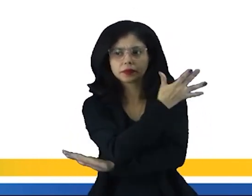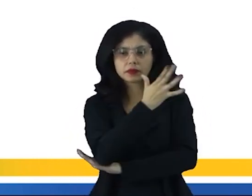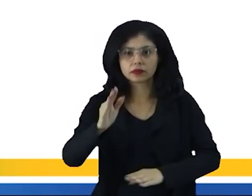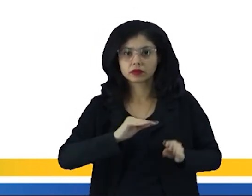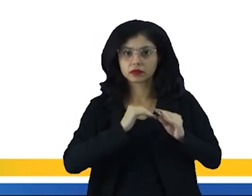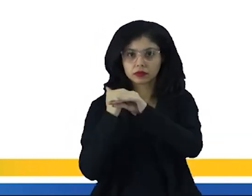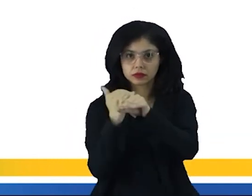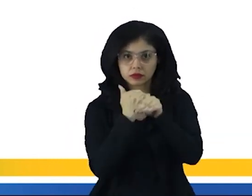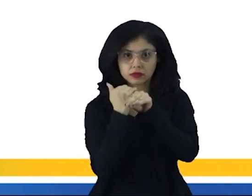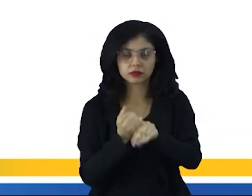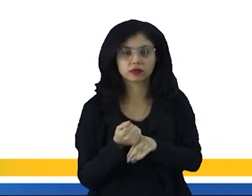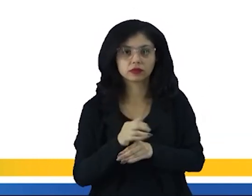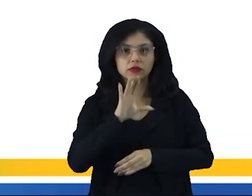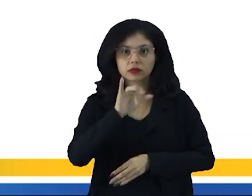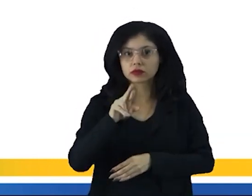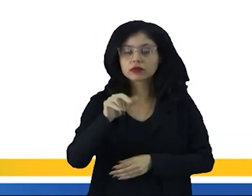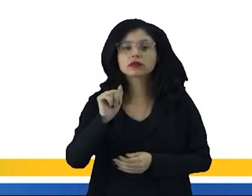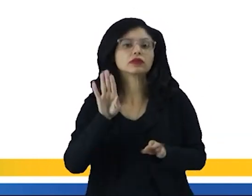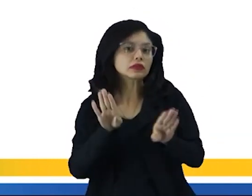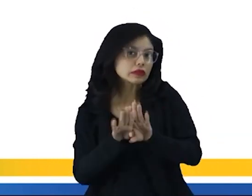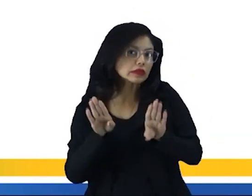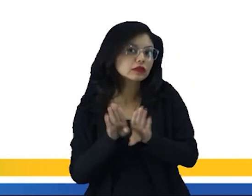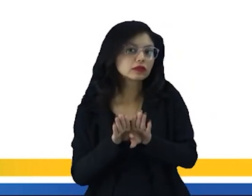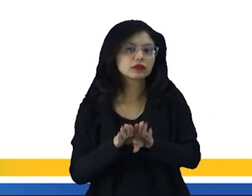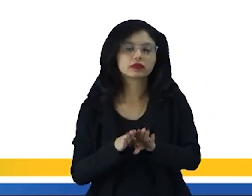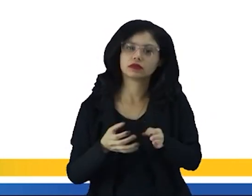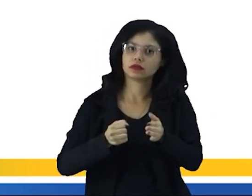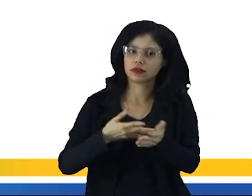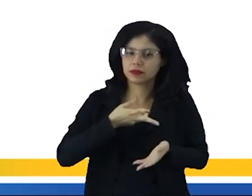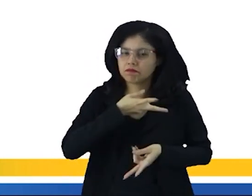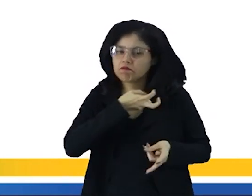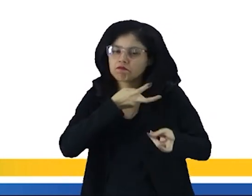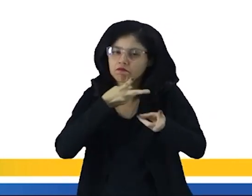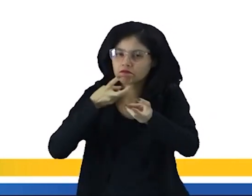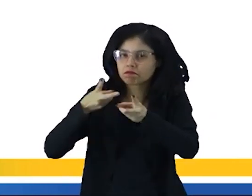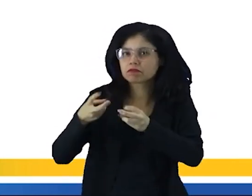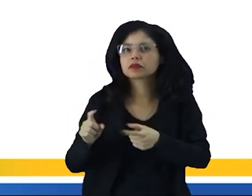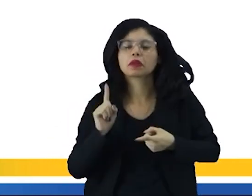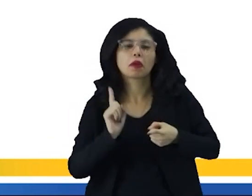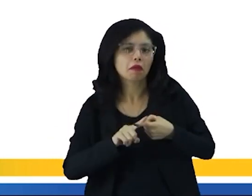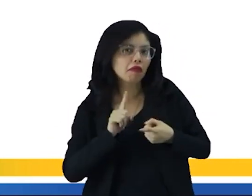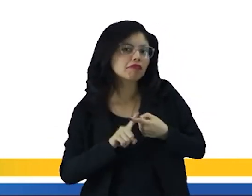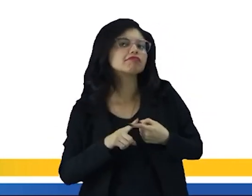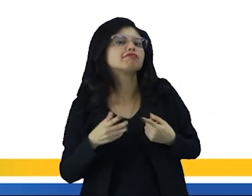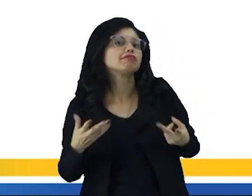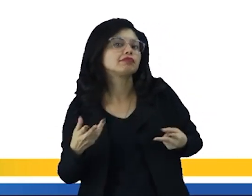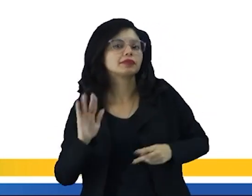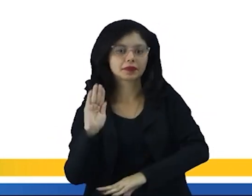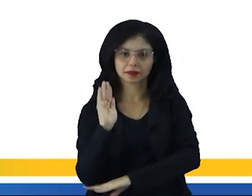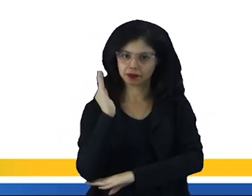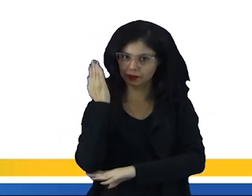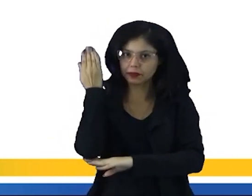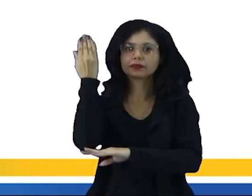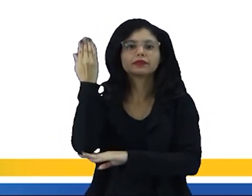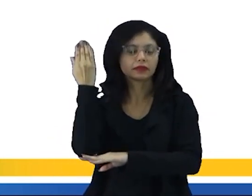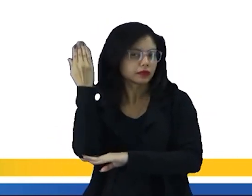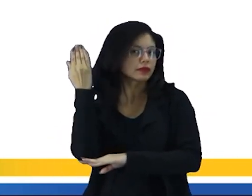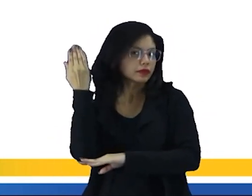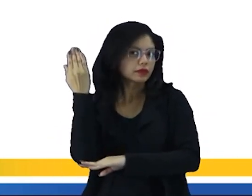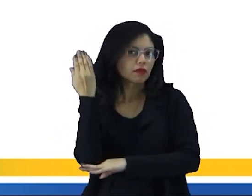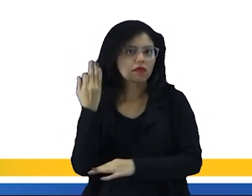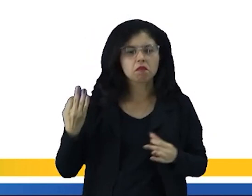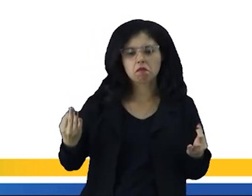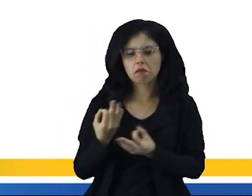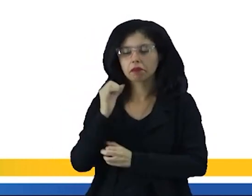homogênea. Assim, as coníferas são muito cobiçadas por causa do aproveitamento de sua madeira, excelente